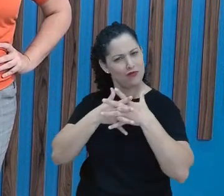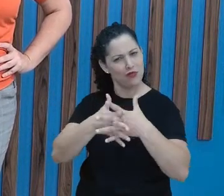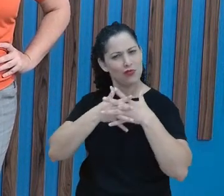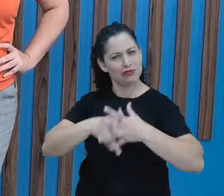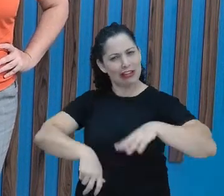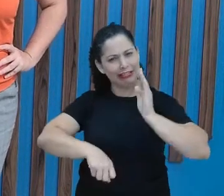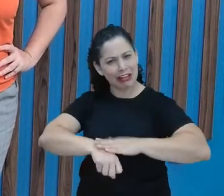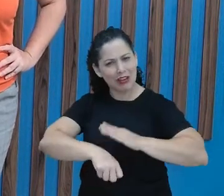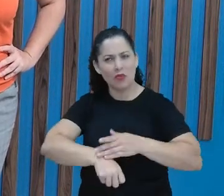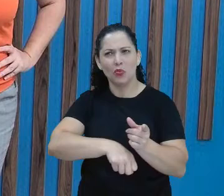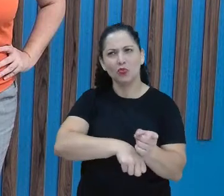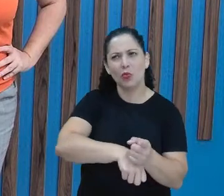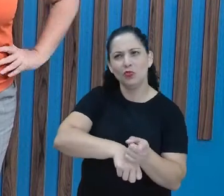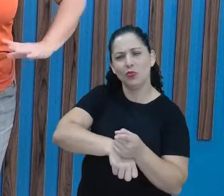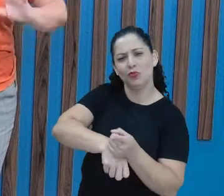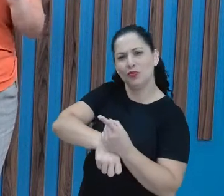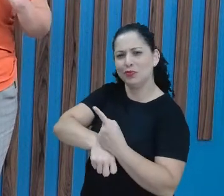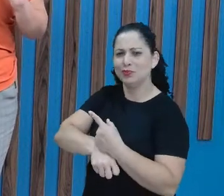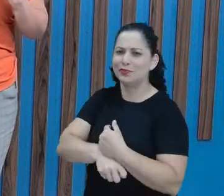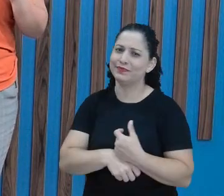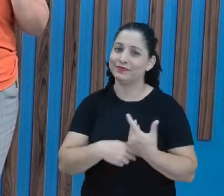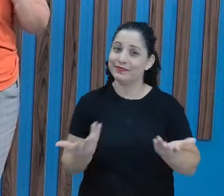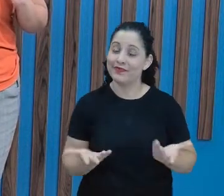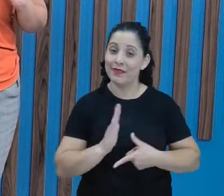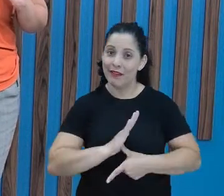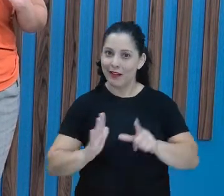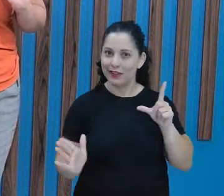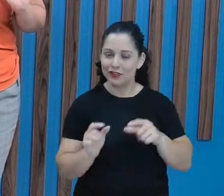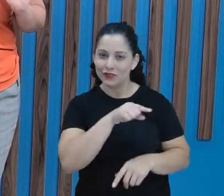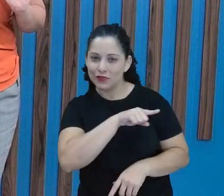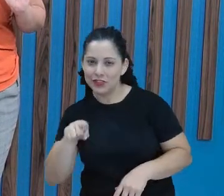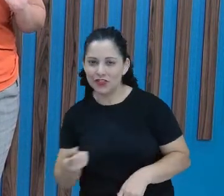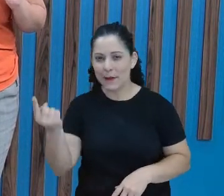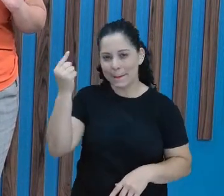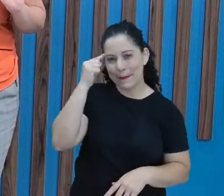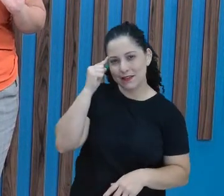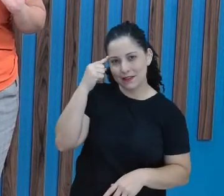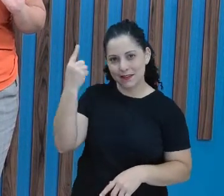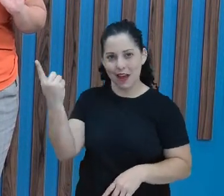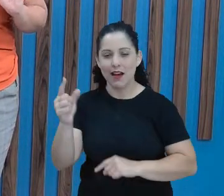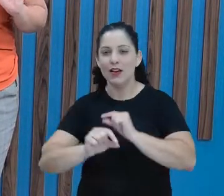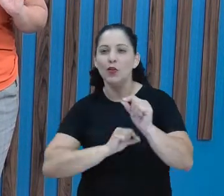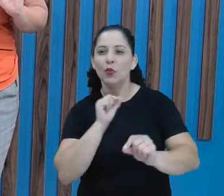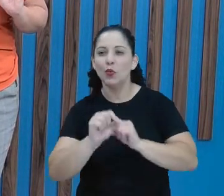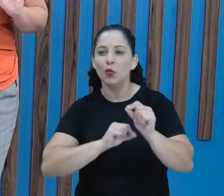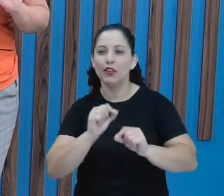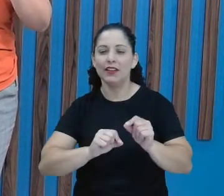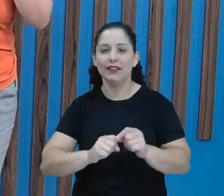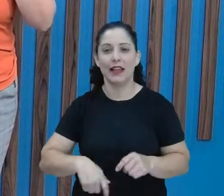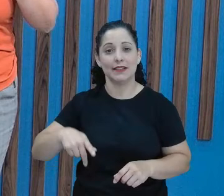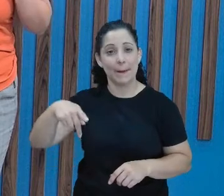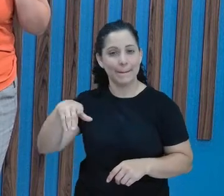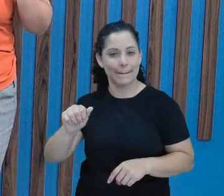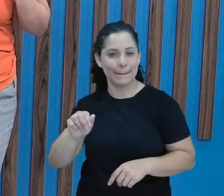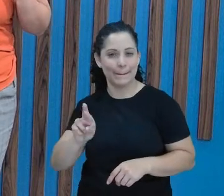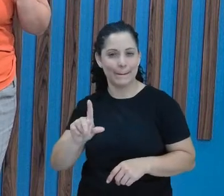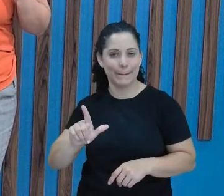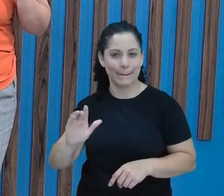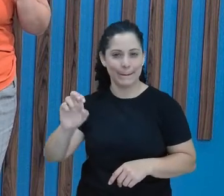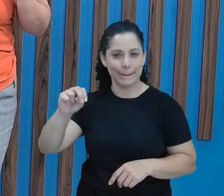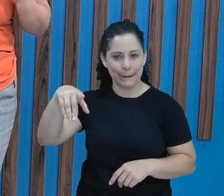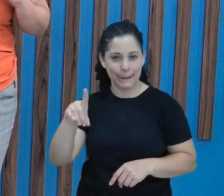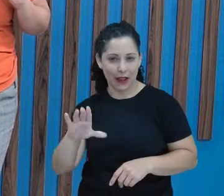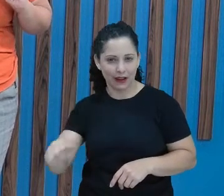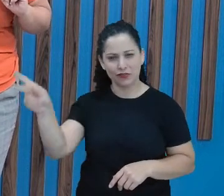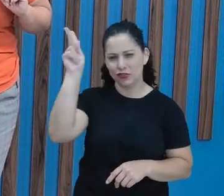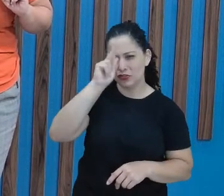verdade? Mas antes, assim, vou deixar aí vocês pensando um pouquinho lenda. Essa parlenda, eu vou falar um